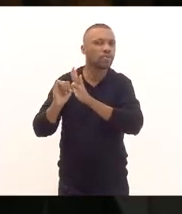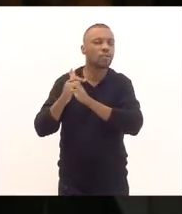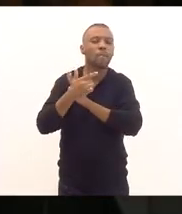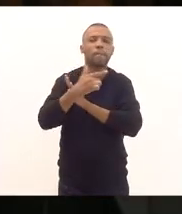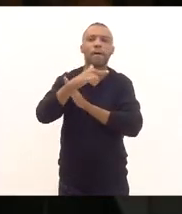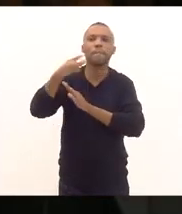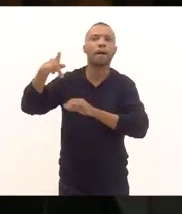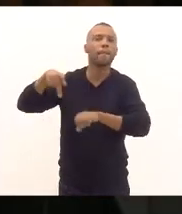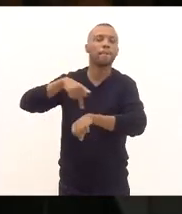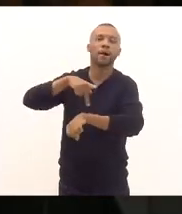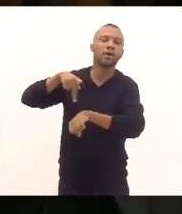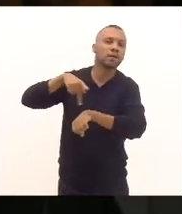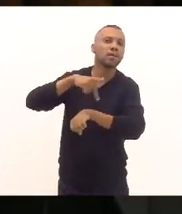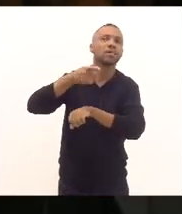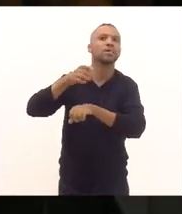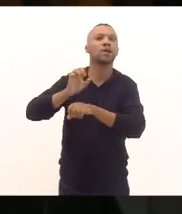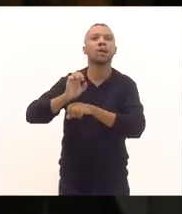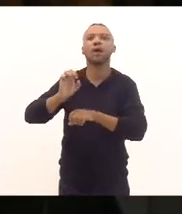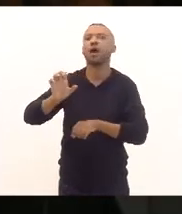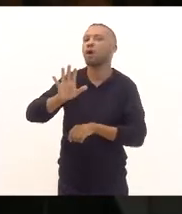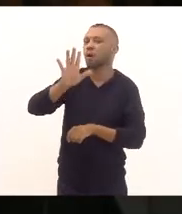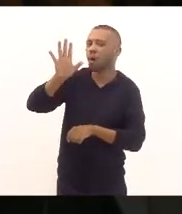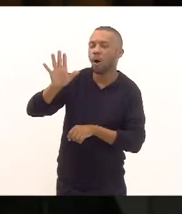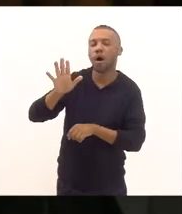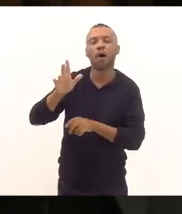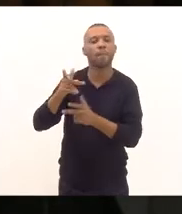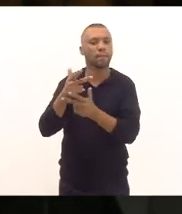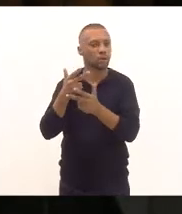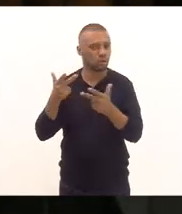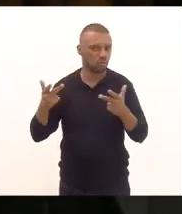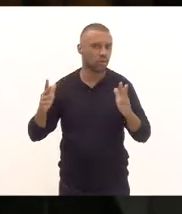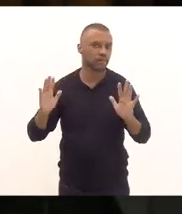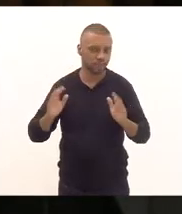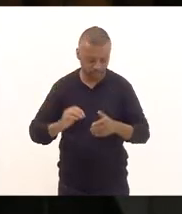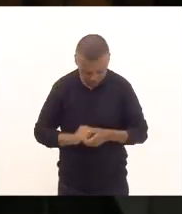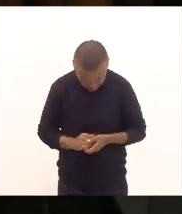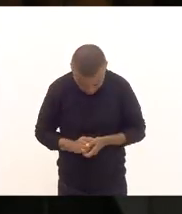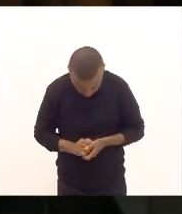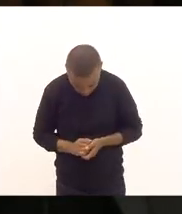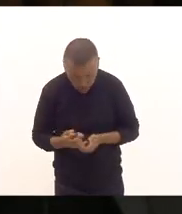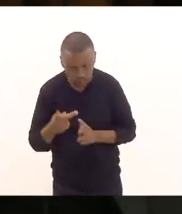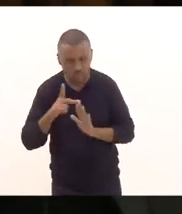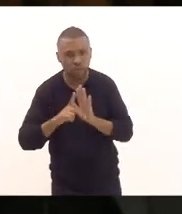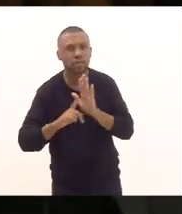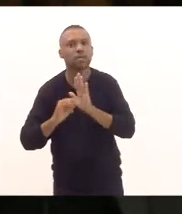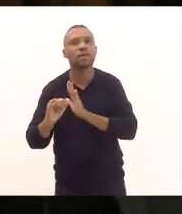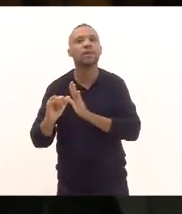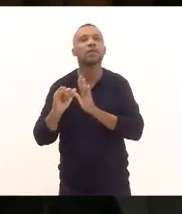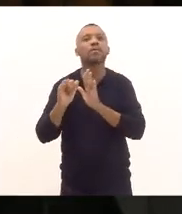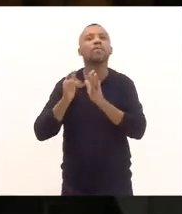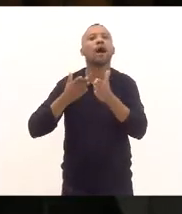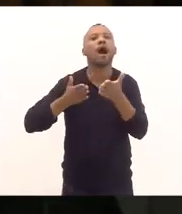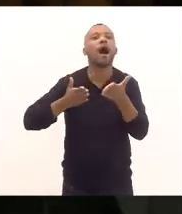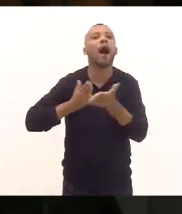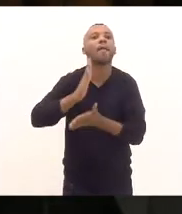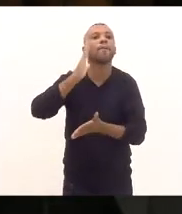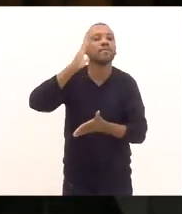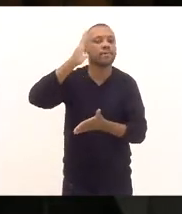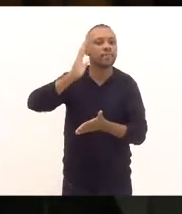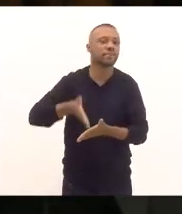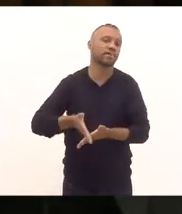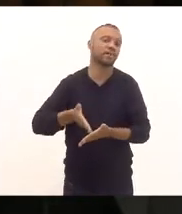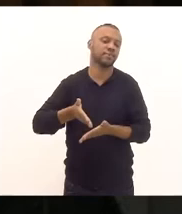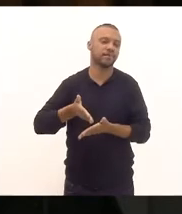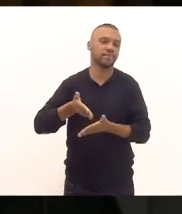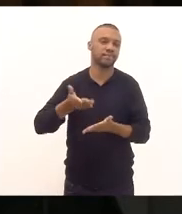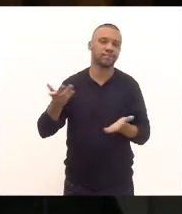dos Estados Unidos da Europa e esse projeto foi aprovado e foi